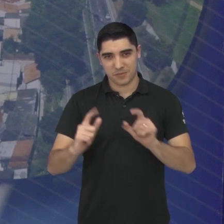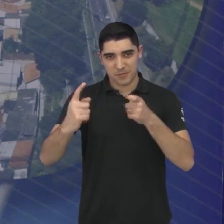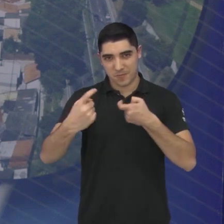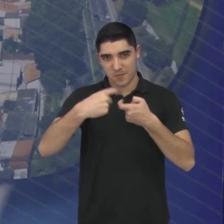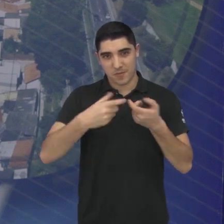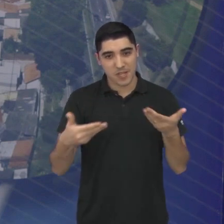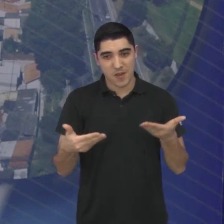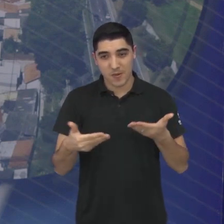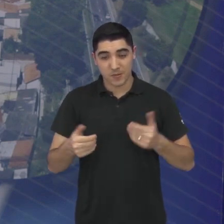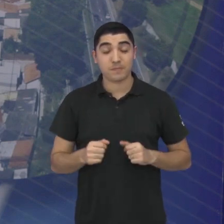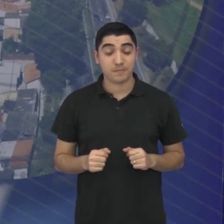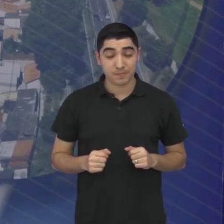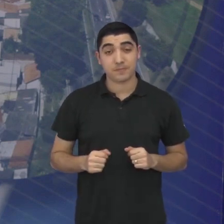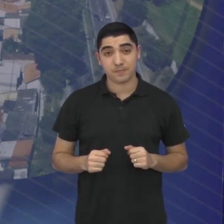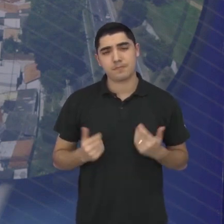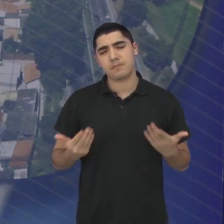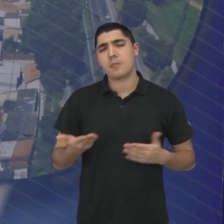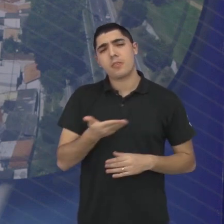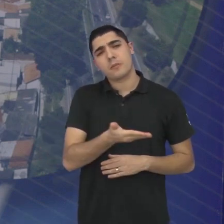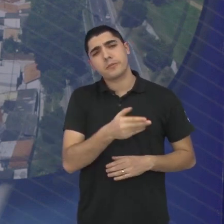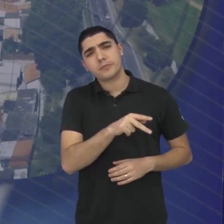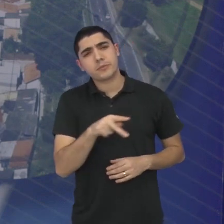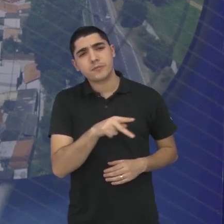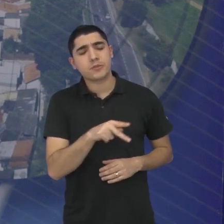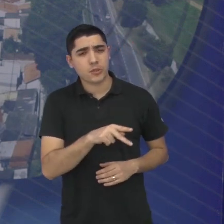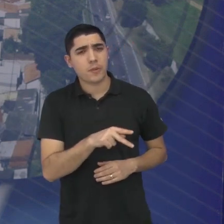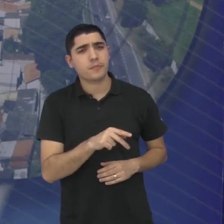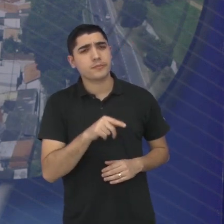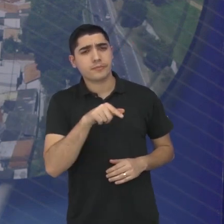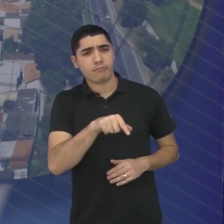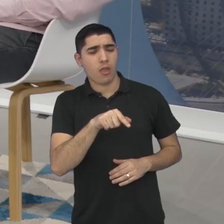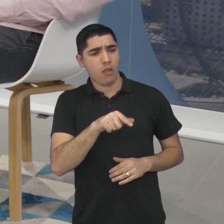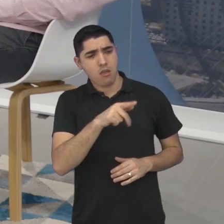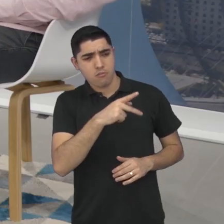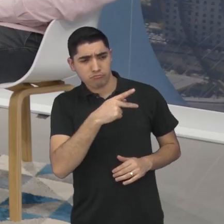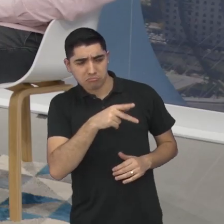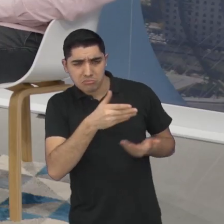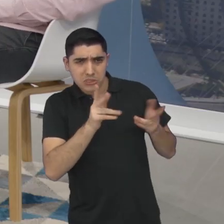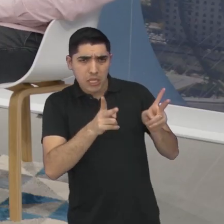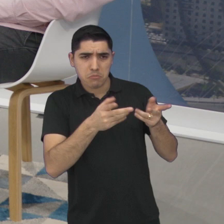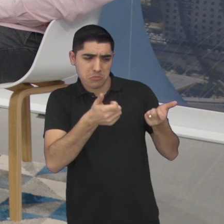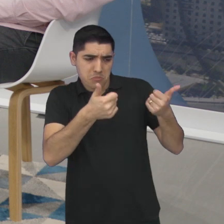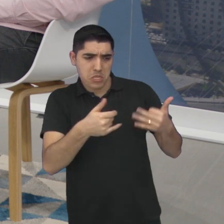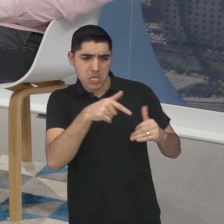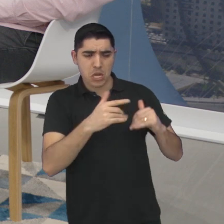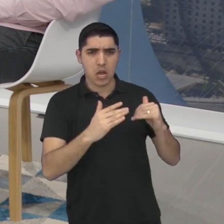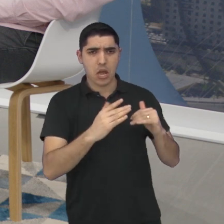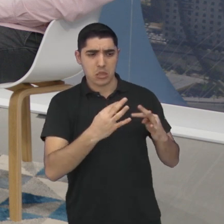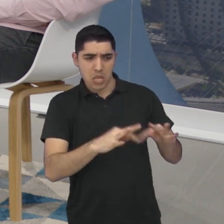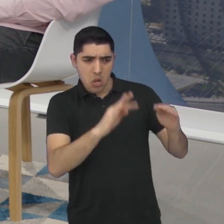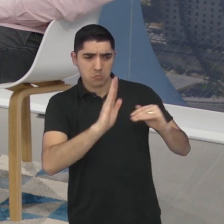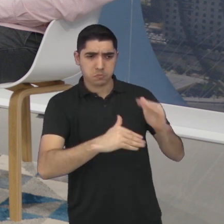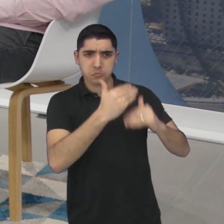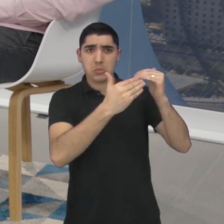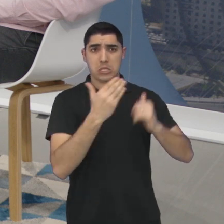Estamos de volta com o Diálogos da Cidade. E, professor, quando a gente fala sobre os avanços tecnológicos, os avanços da